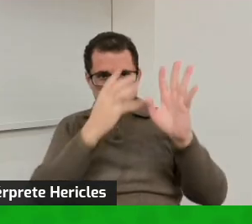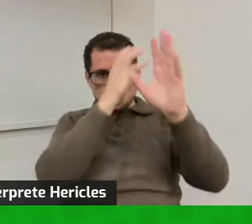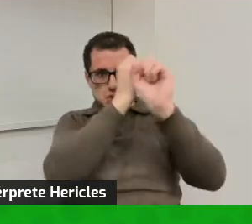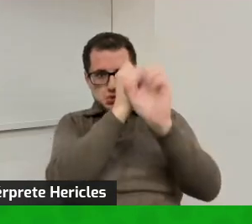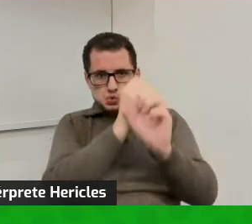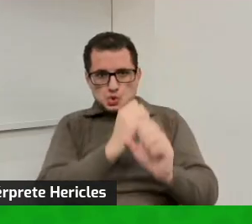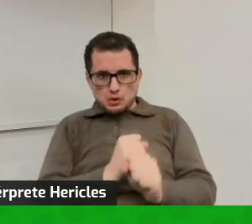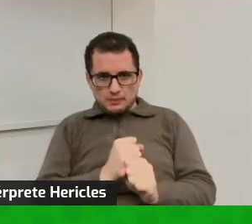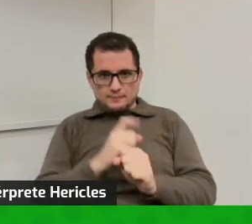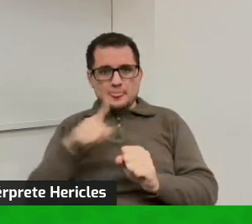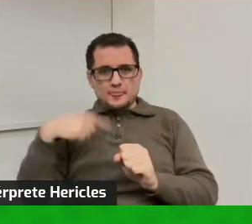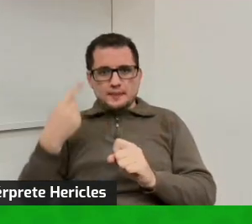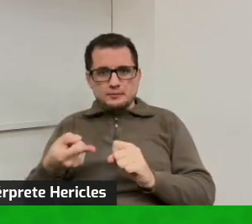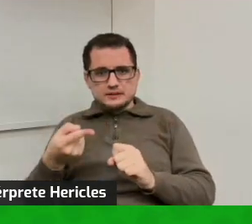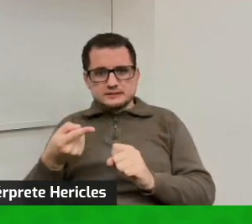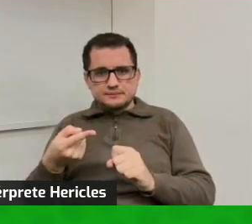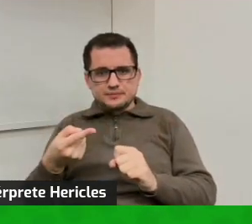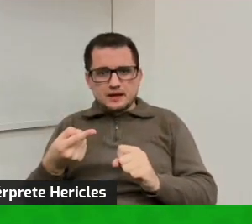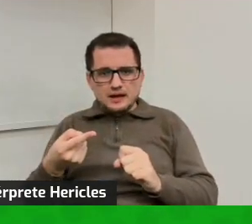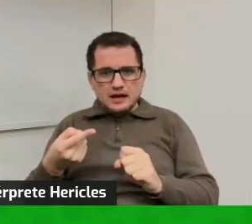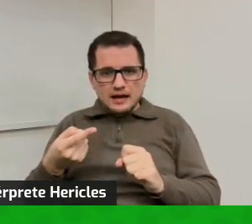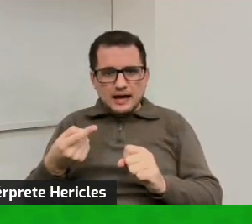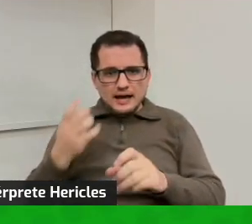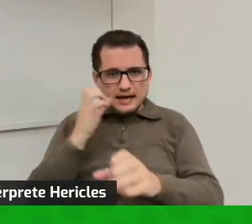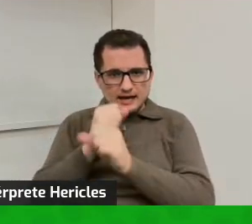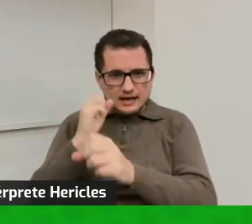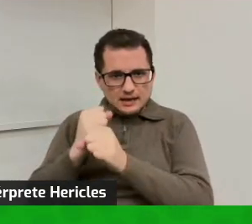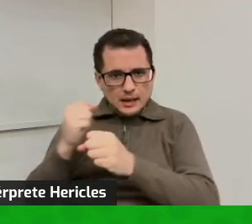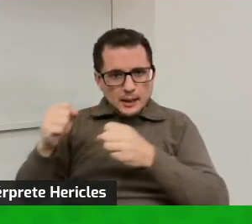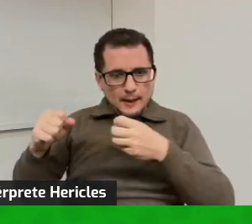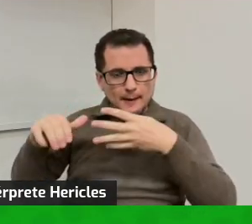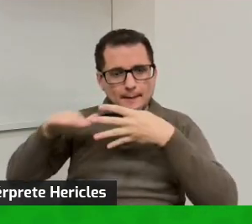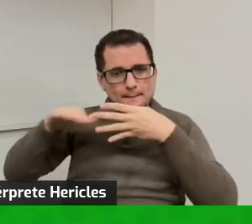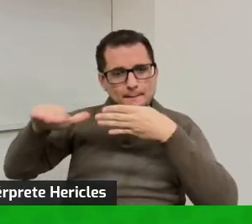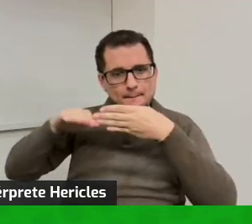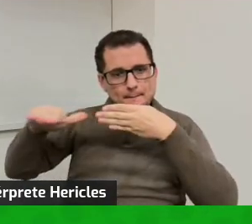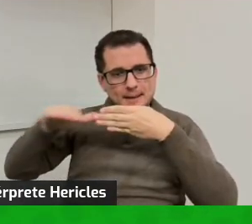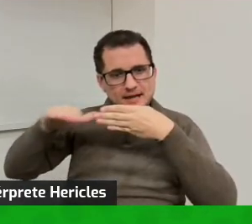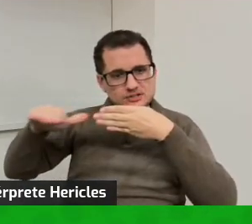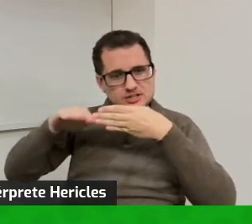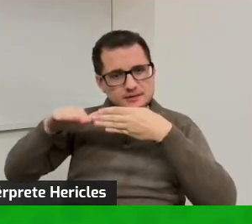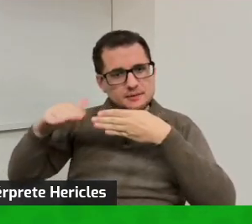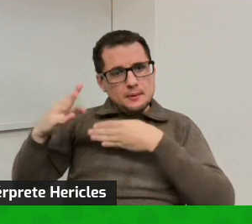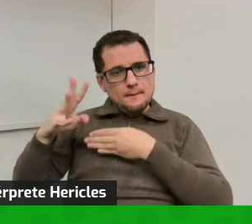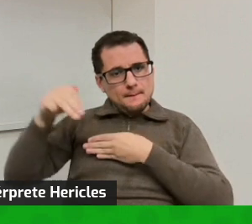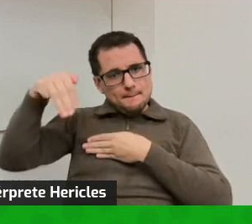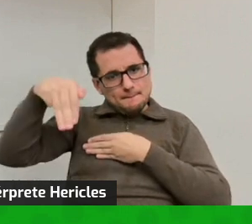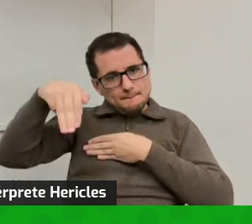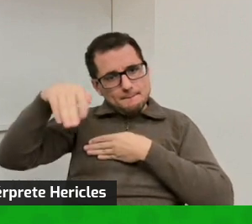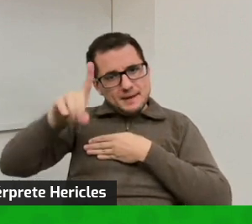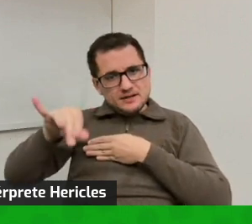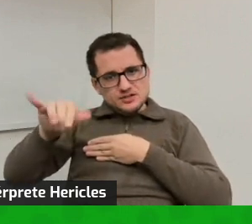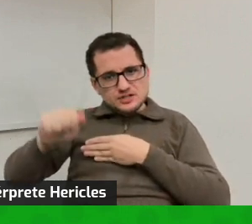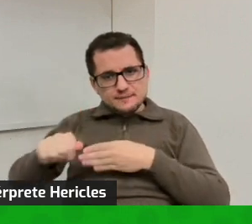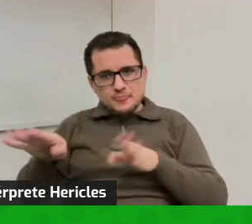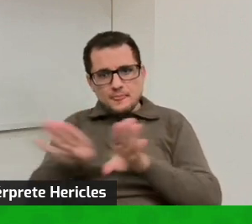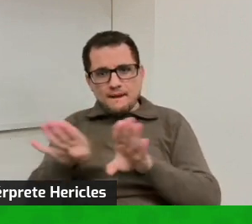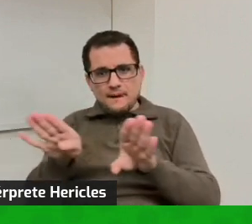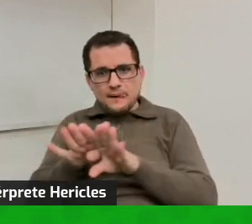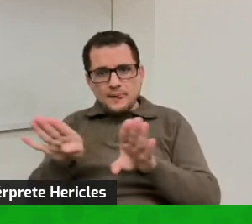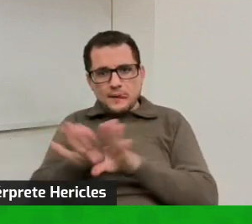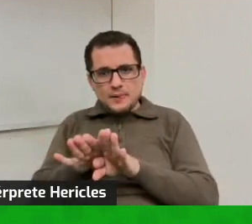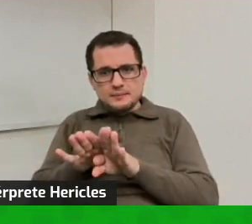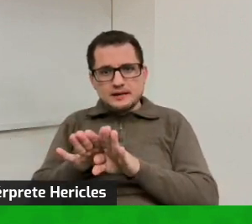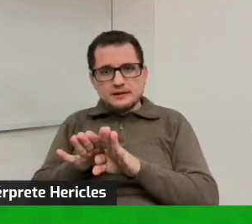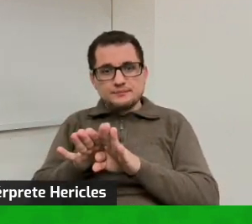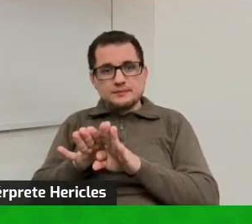meta, então uma meta ali para usar lá o fixo e usar ali o PROC-V e PROC-X para trazer o preço de um produto.